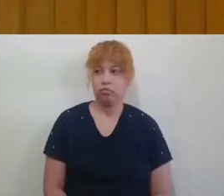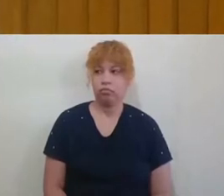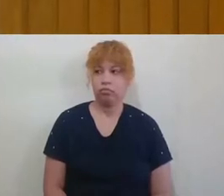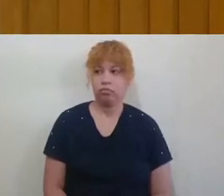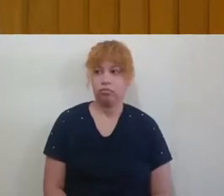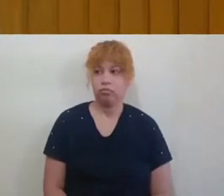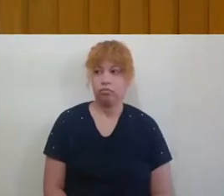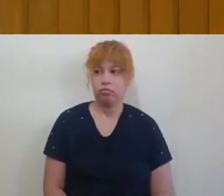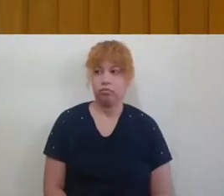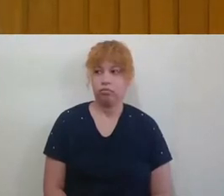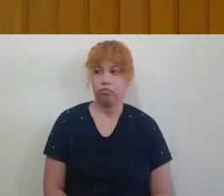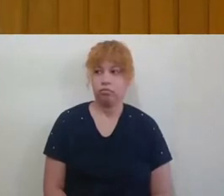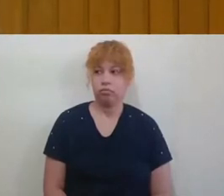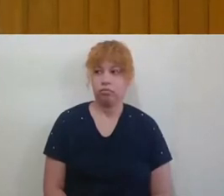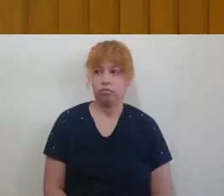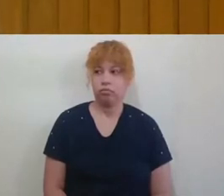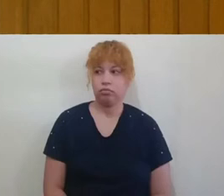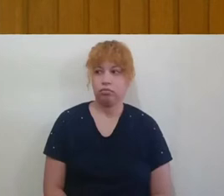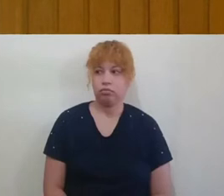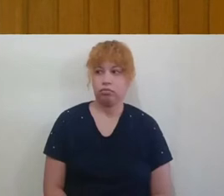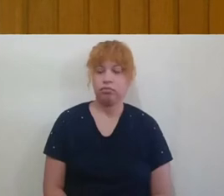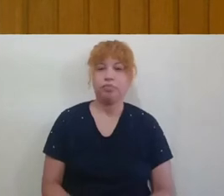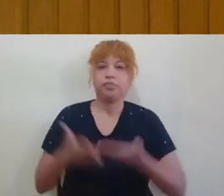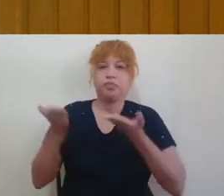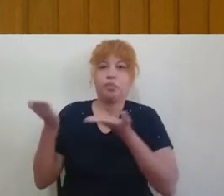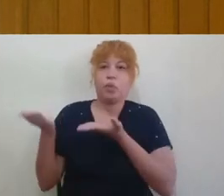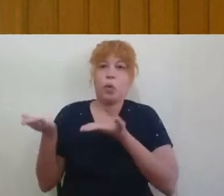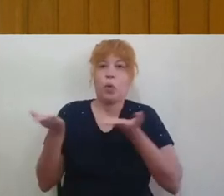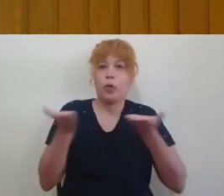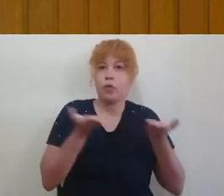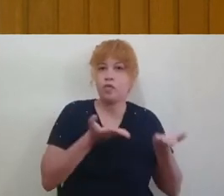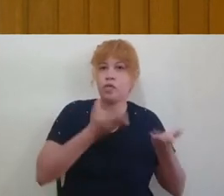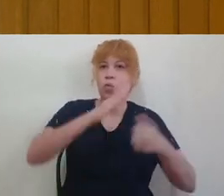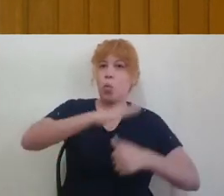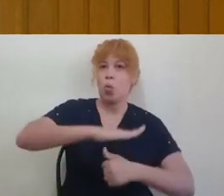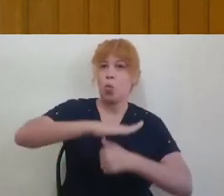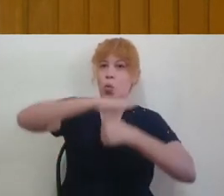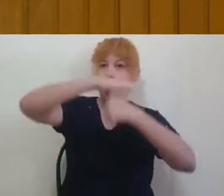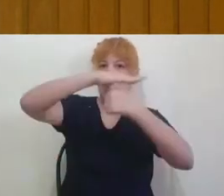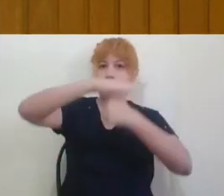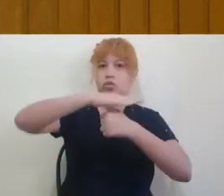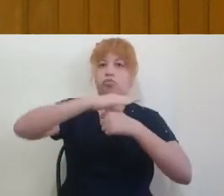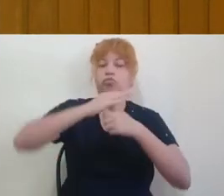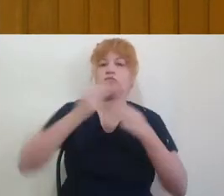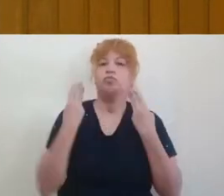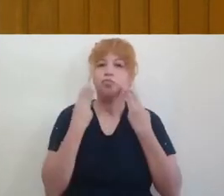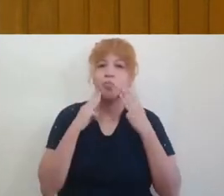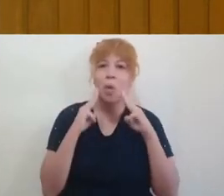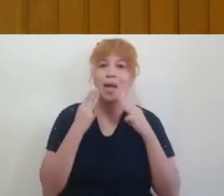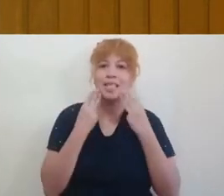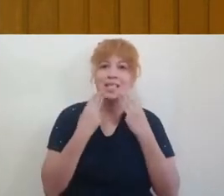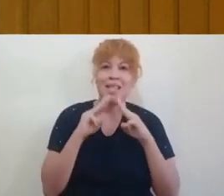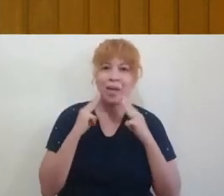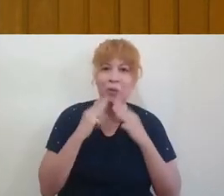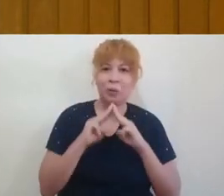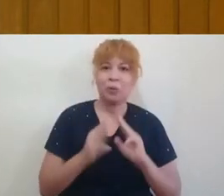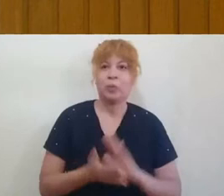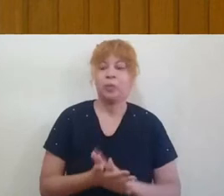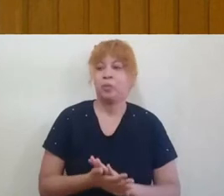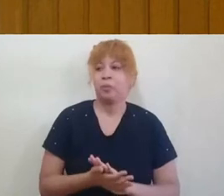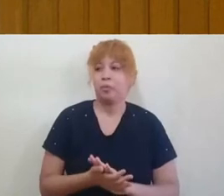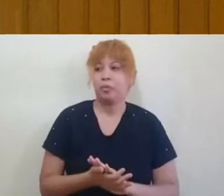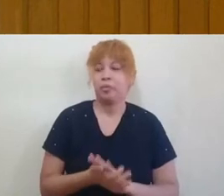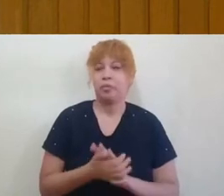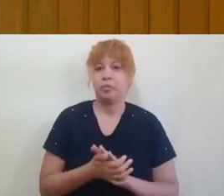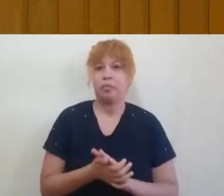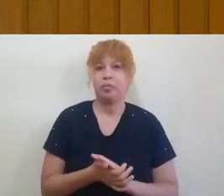do diploma de honra ao mérito. República Federativa do Brasil, Ministério da Educação, Universidade Federal Rural de